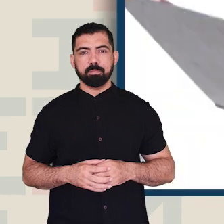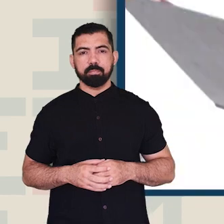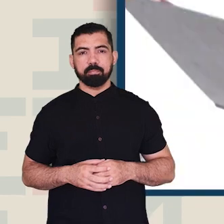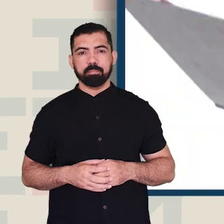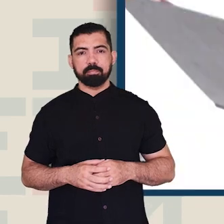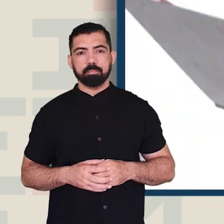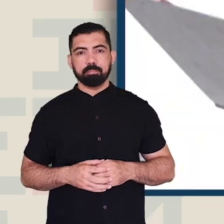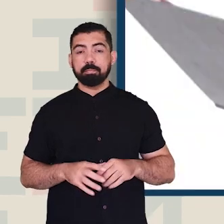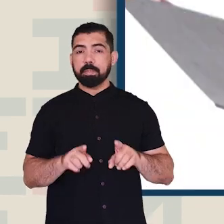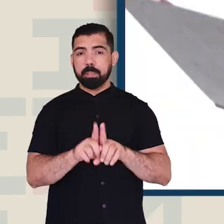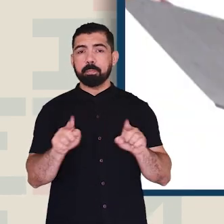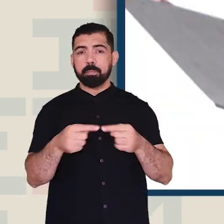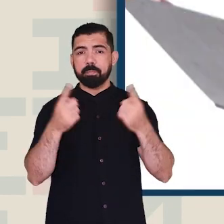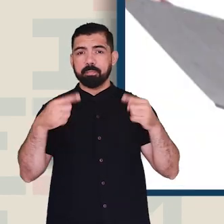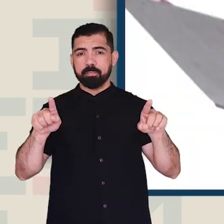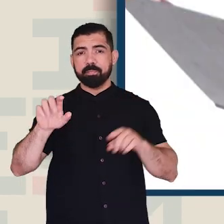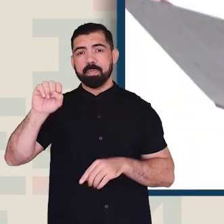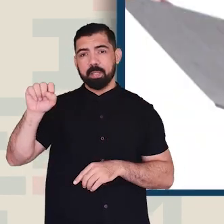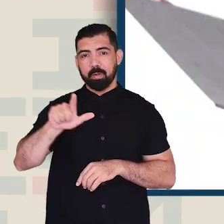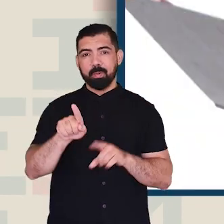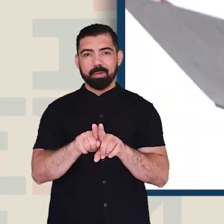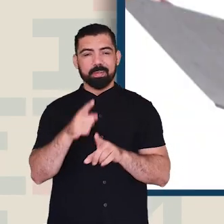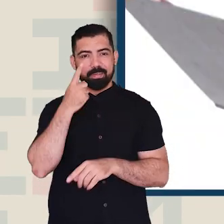A nível também de melodia, de solo, né?